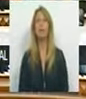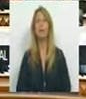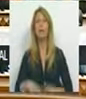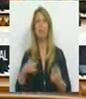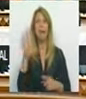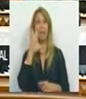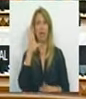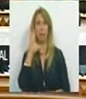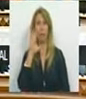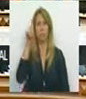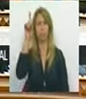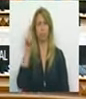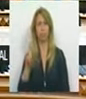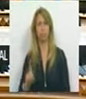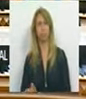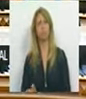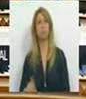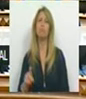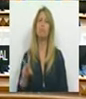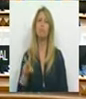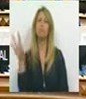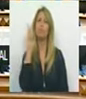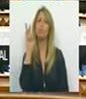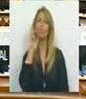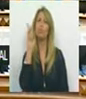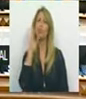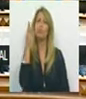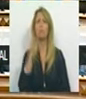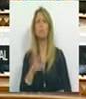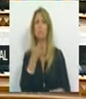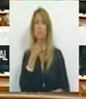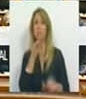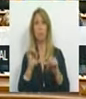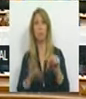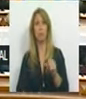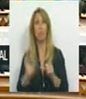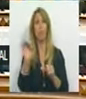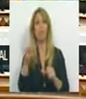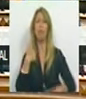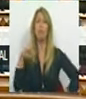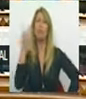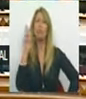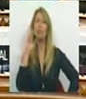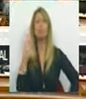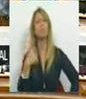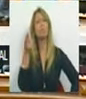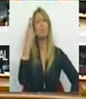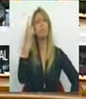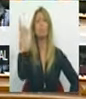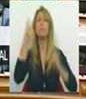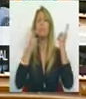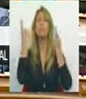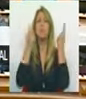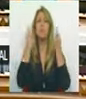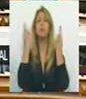desta tarde, ao ouvi-lo nas suas diversas intervenções, estive aqui a pensar qual